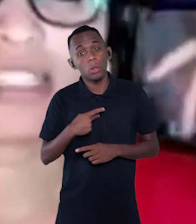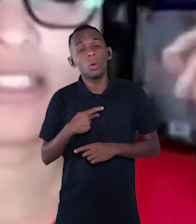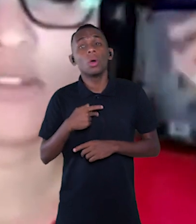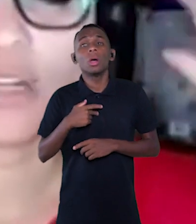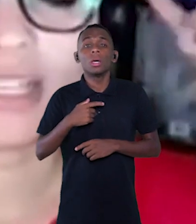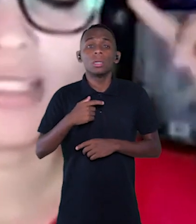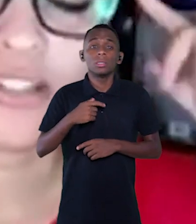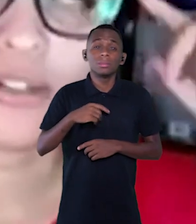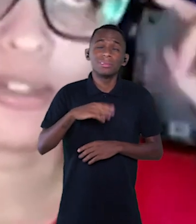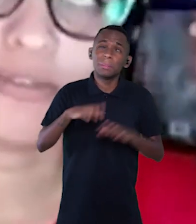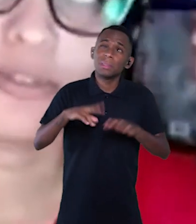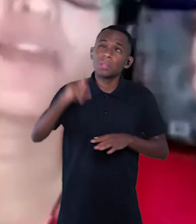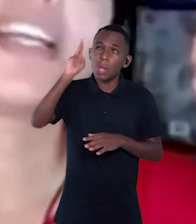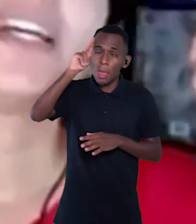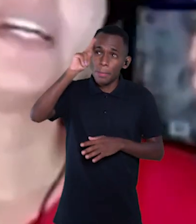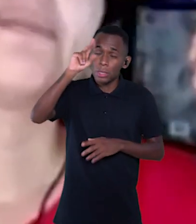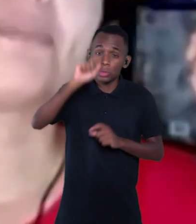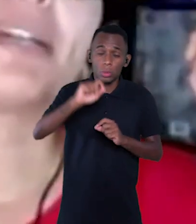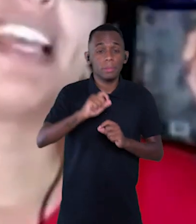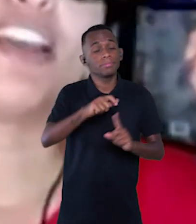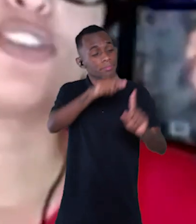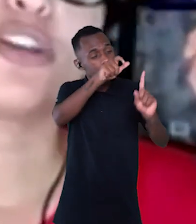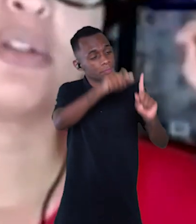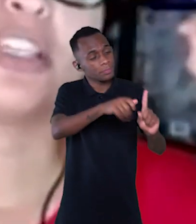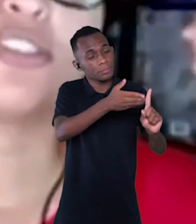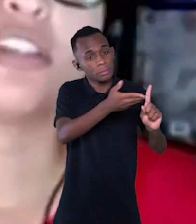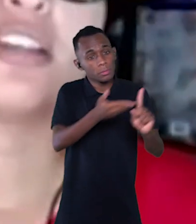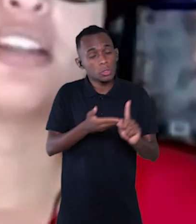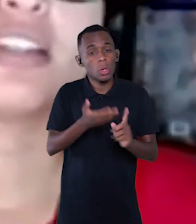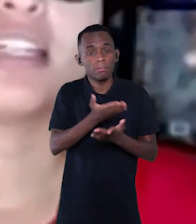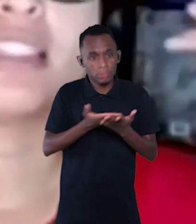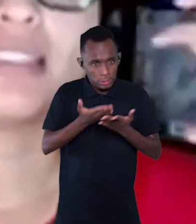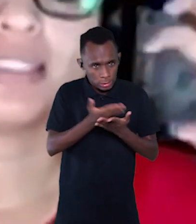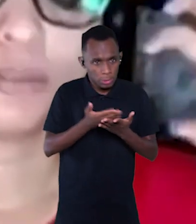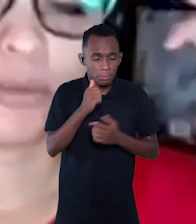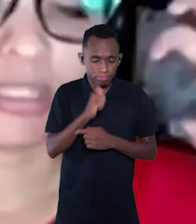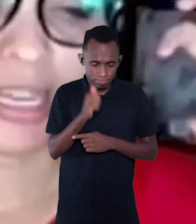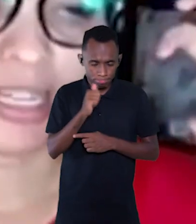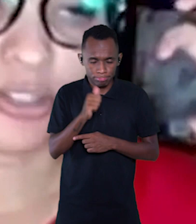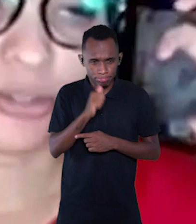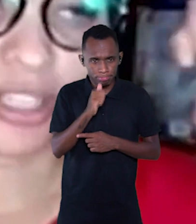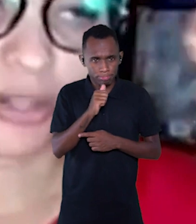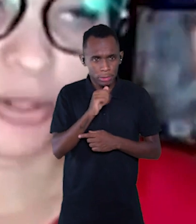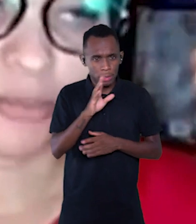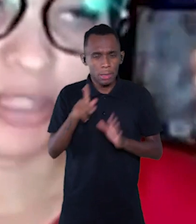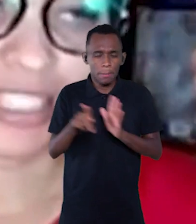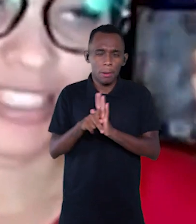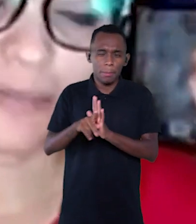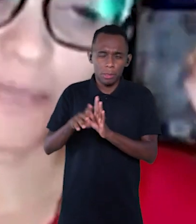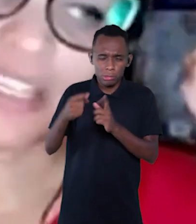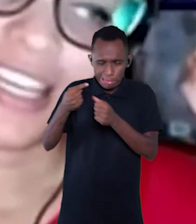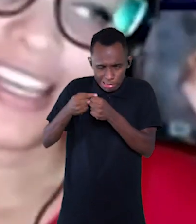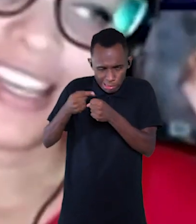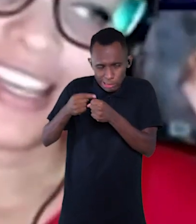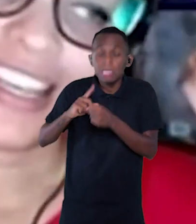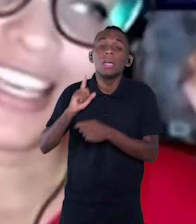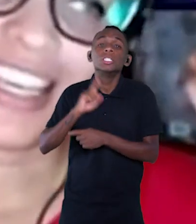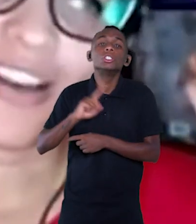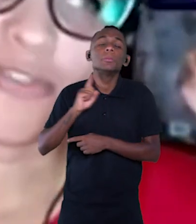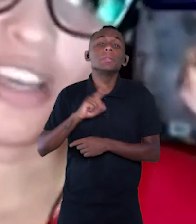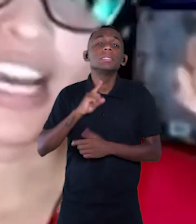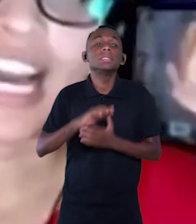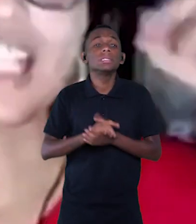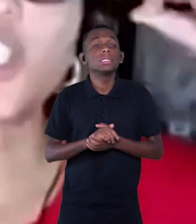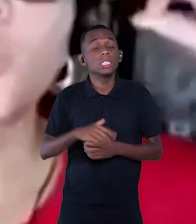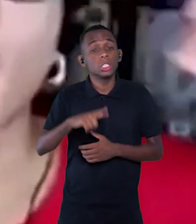memória, e talvez essa história nem esteja no livro, uma paciente que eu atendi numa unidade do interior de Minas, e